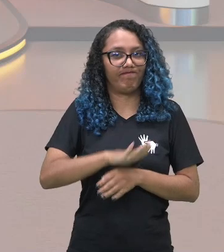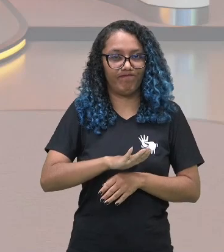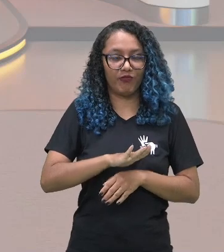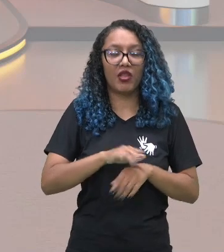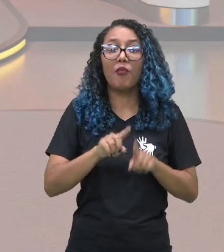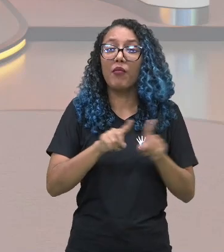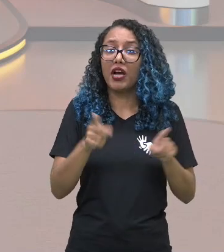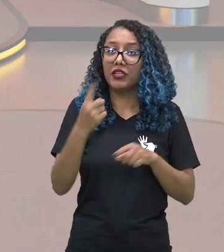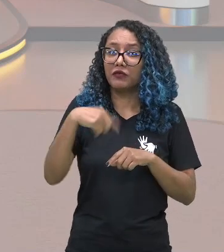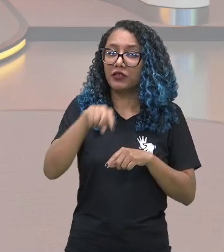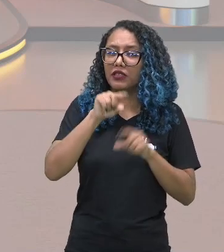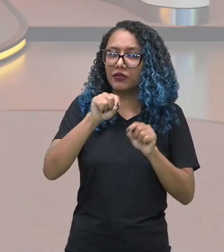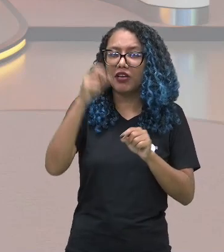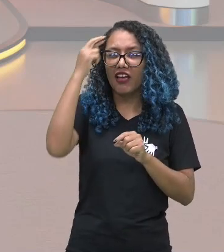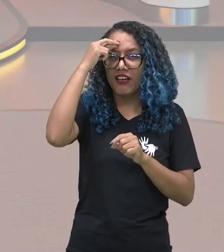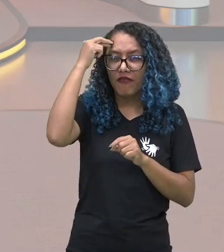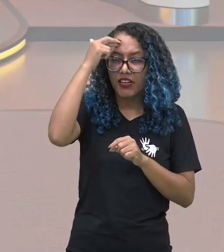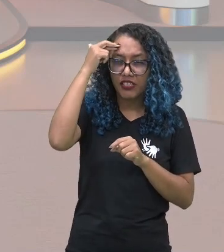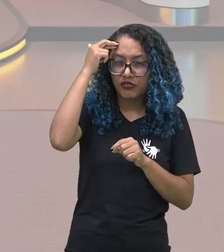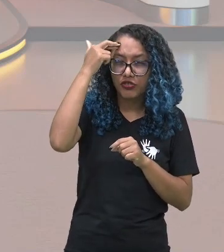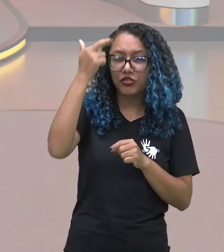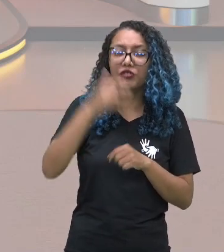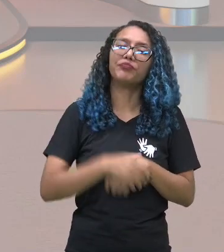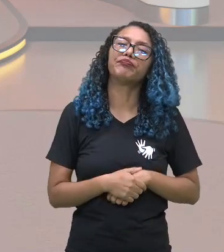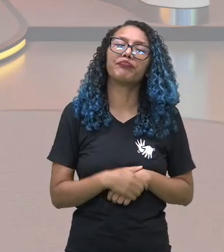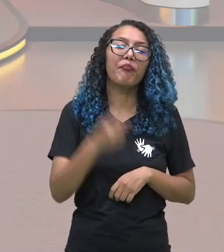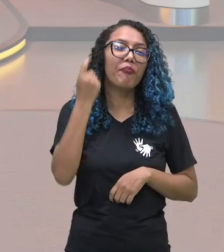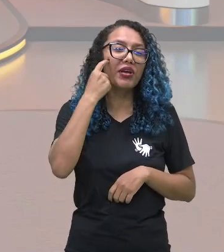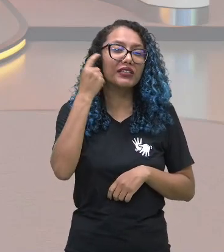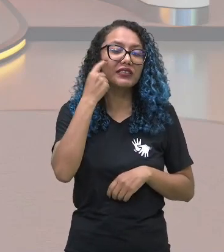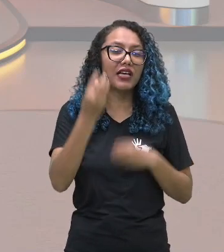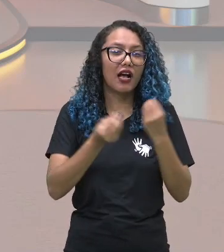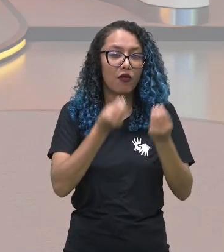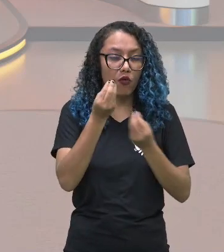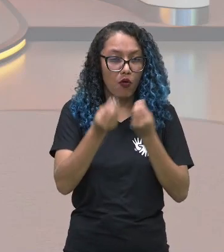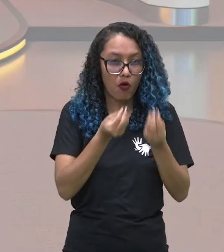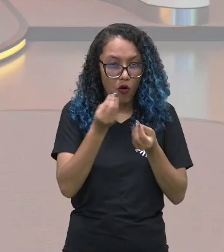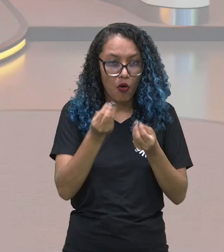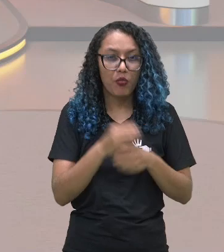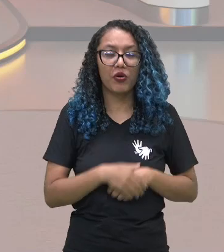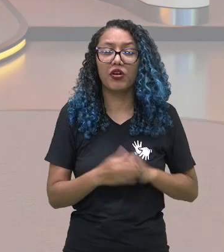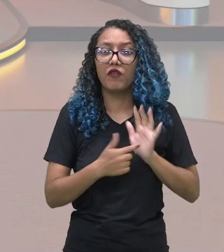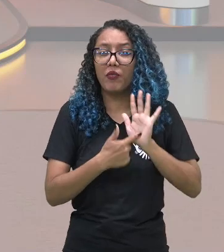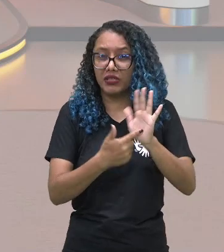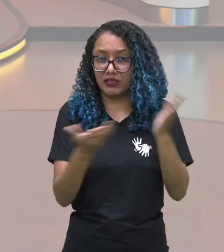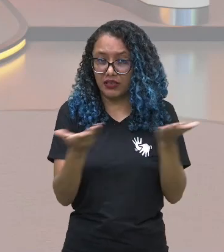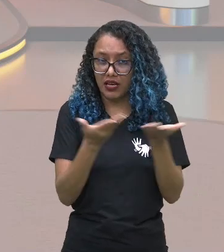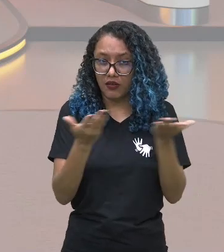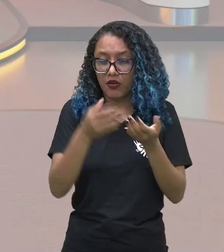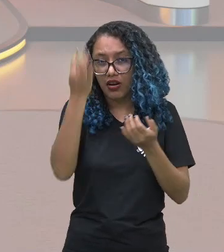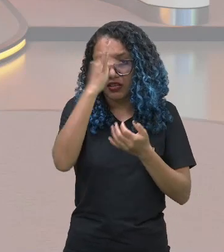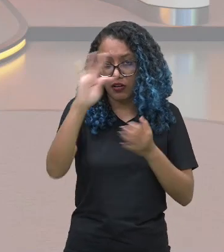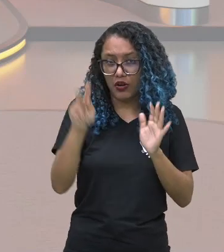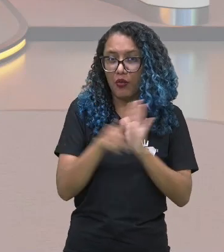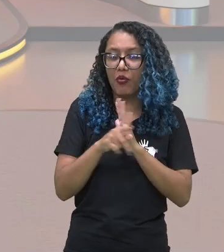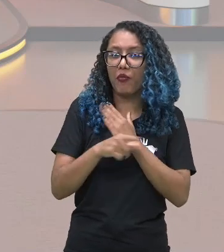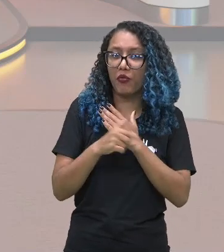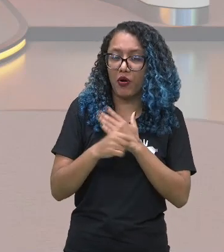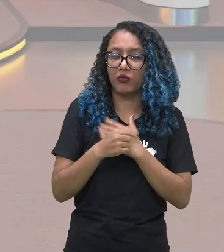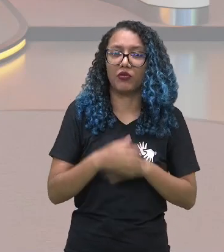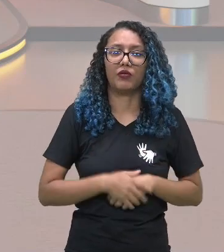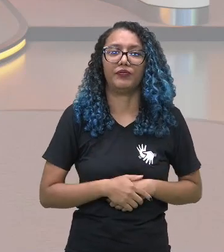a partir dessa breve apresentação do pensamento de Caio Prado Júnior. E aí você perguntaria, mas